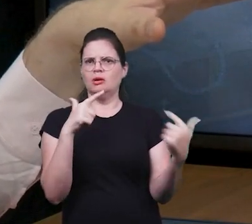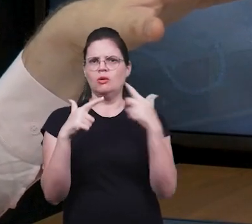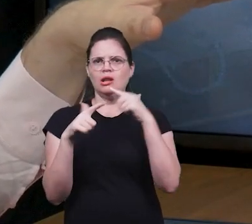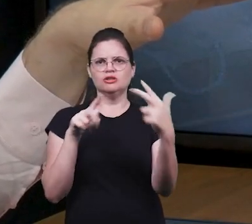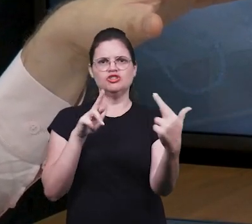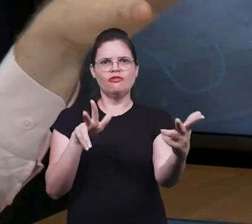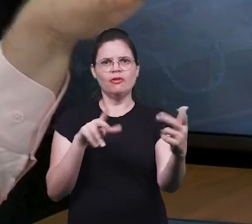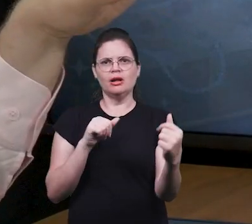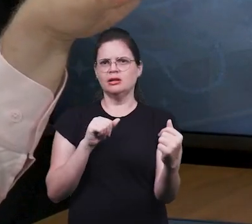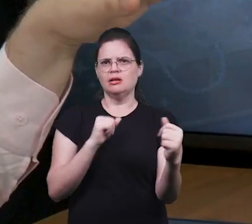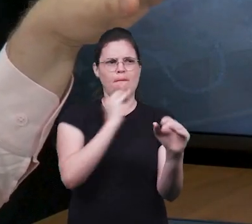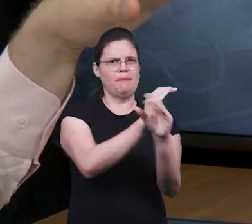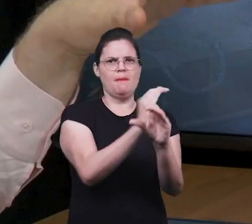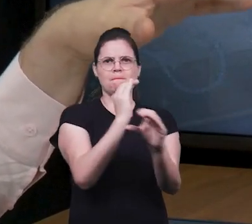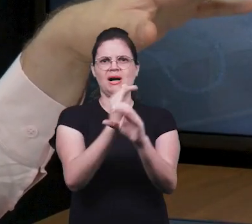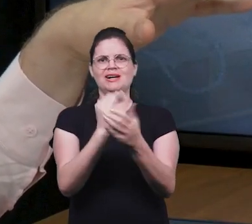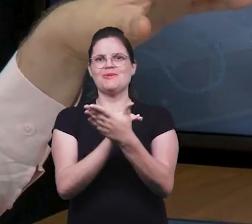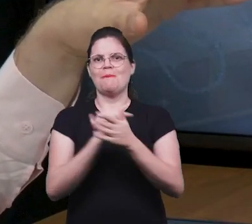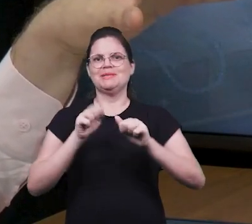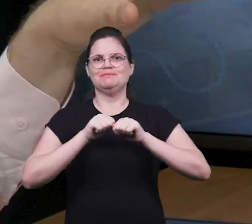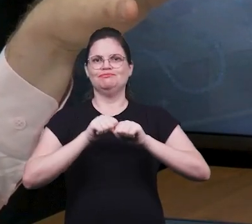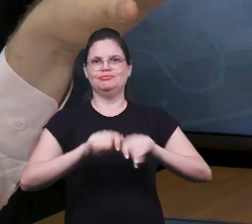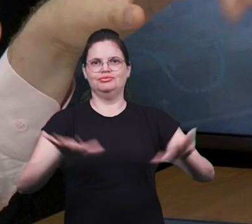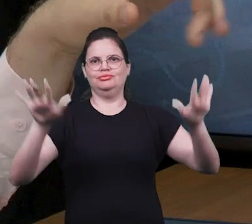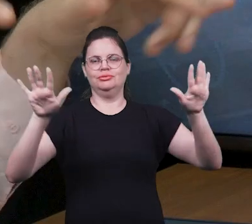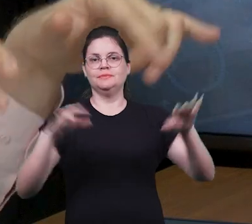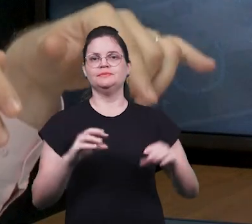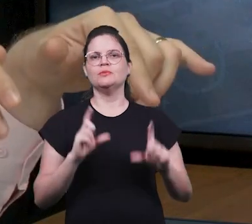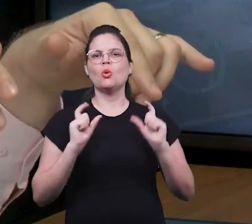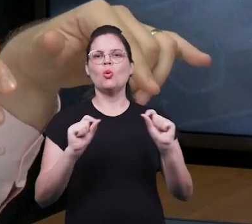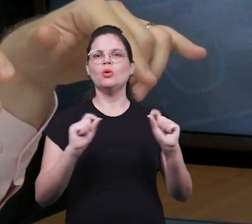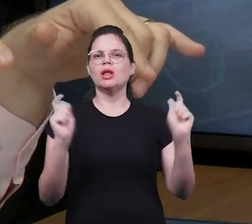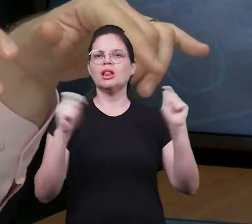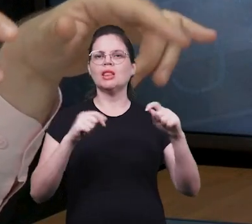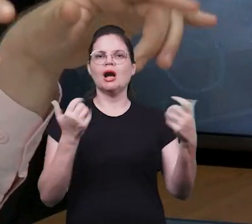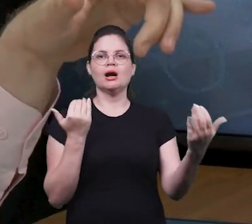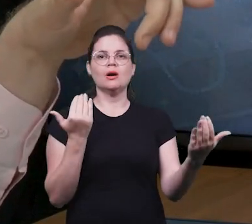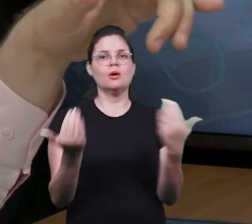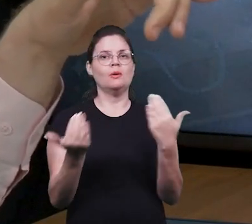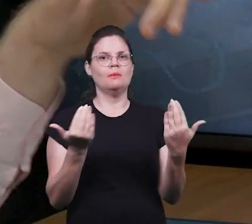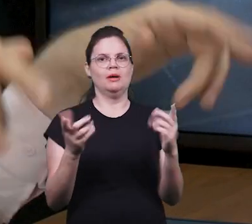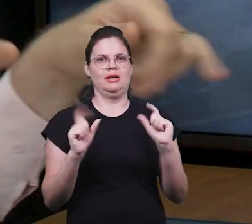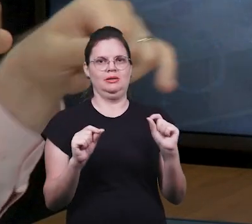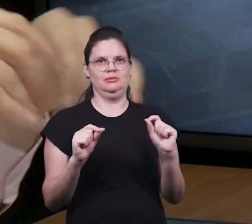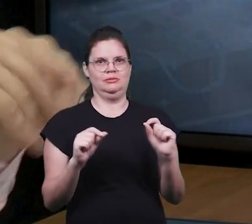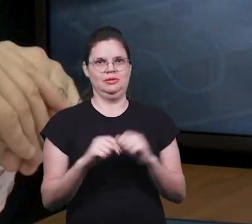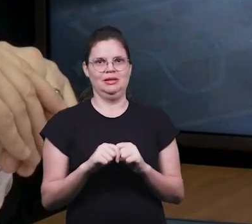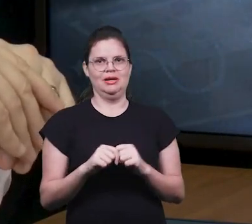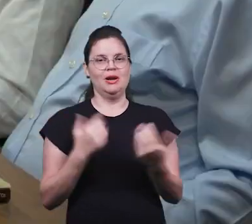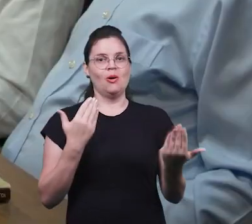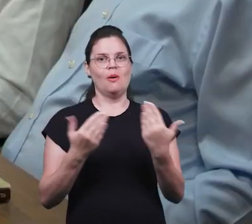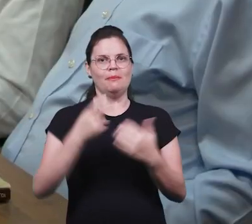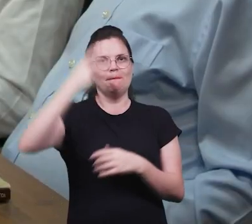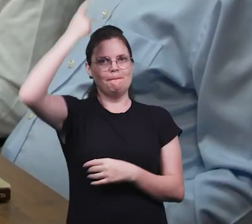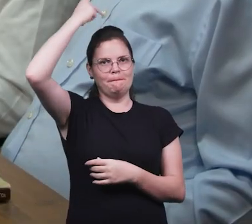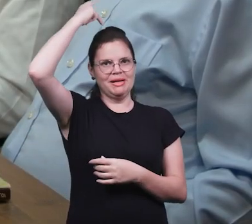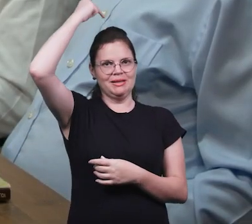dispersos. Qual é a relação que nós podemos fazer desse episódio com o dia de Pentecostes?